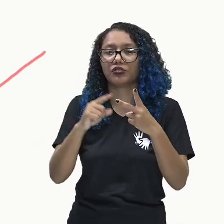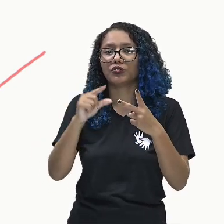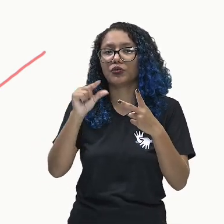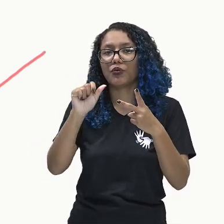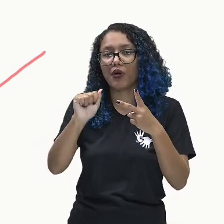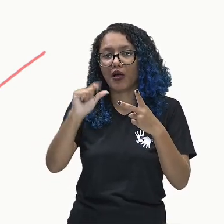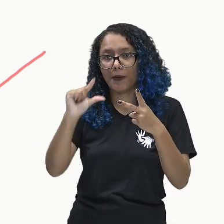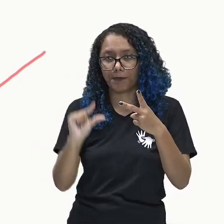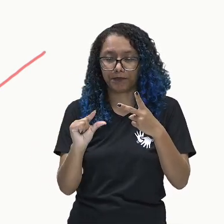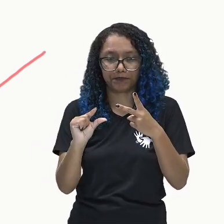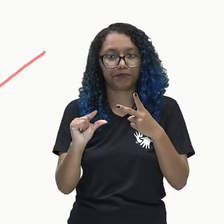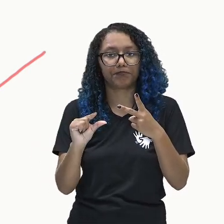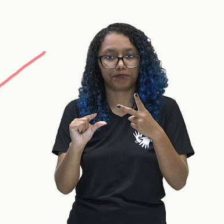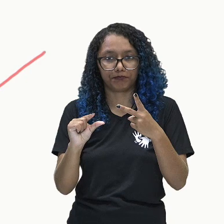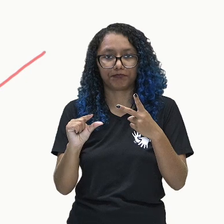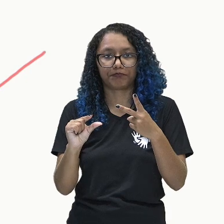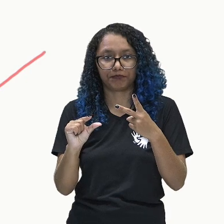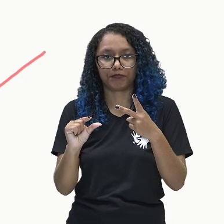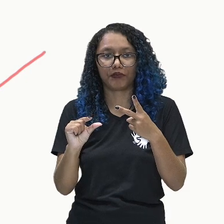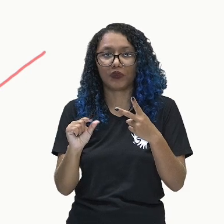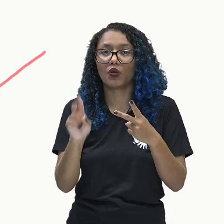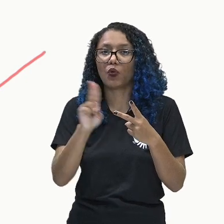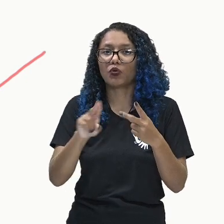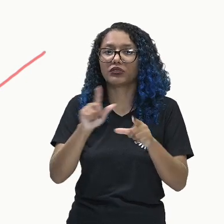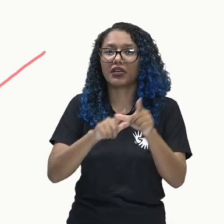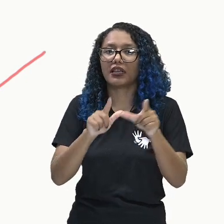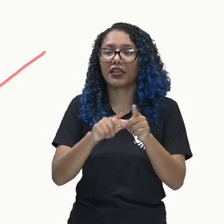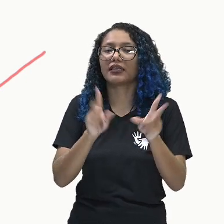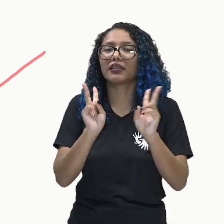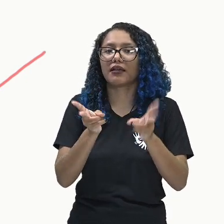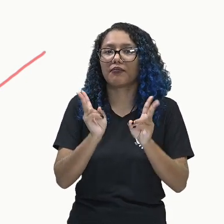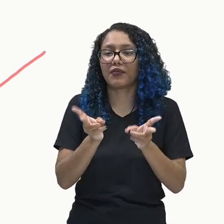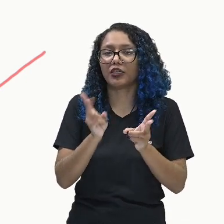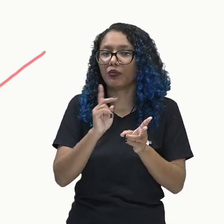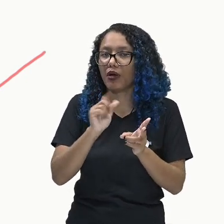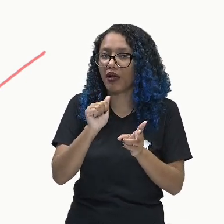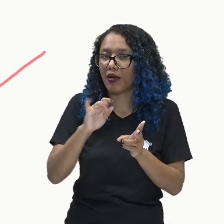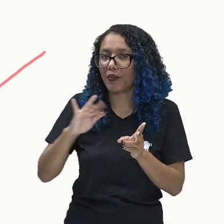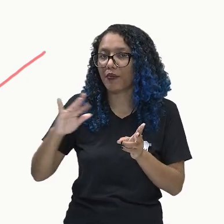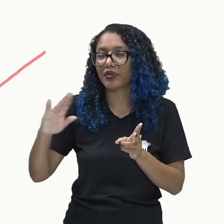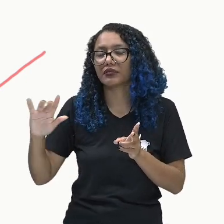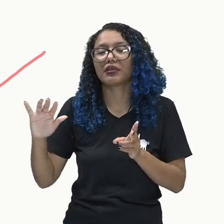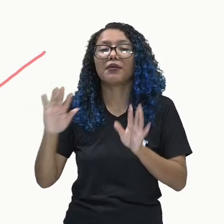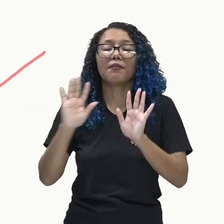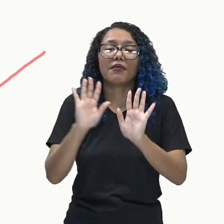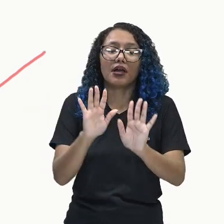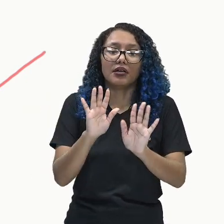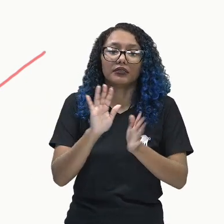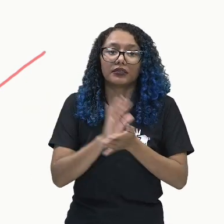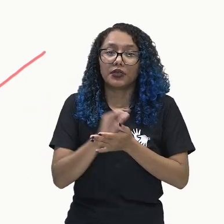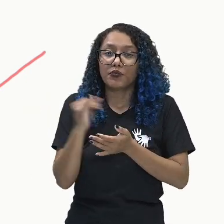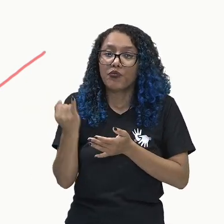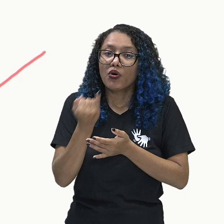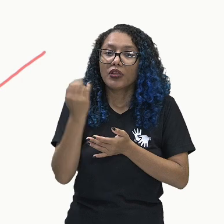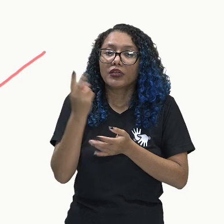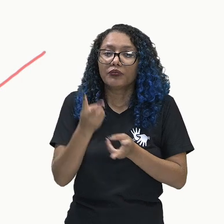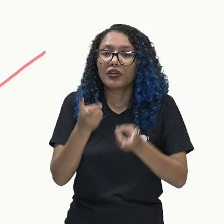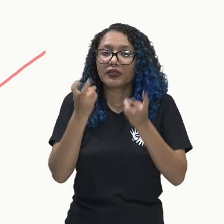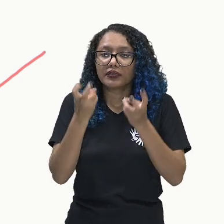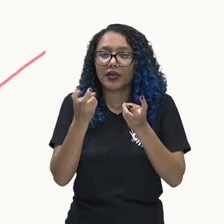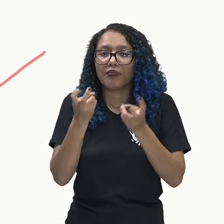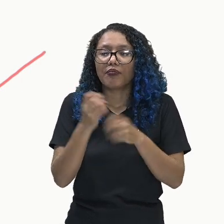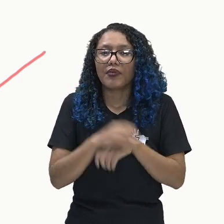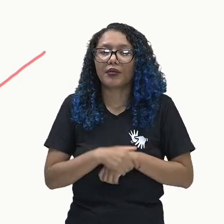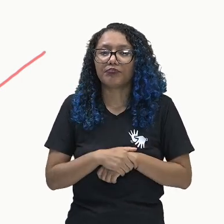Embora seja representado pela mesma letra do alfabeto, é importante vocês observarem que essa nomenclatura utilizada